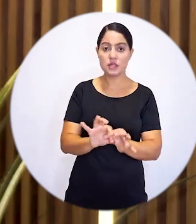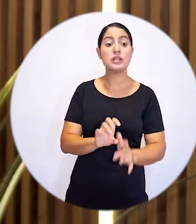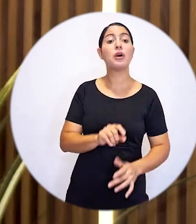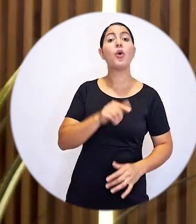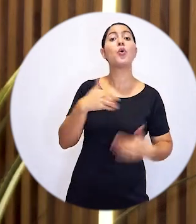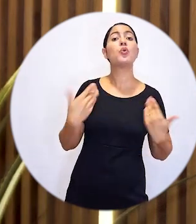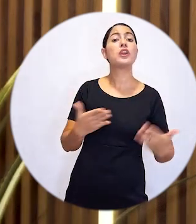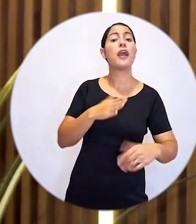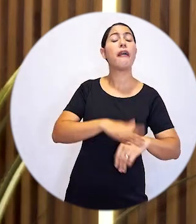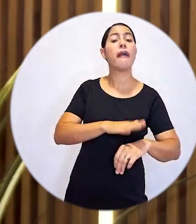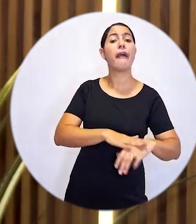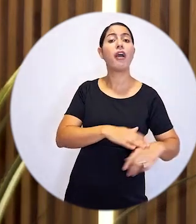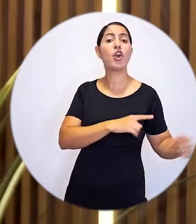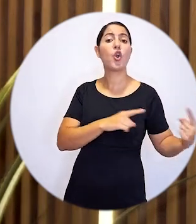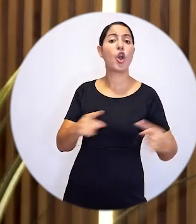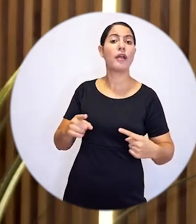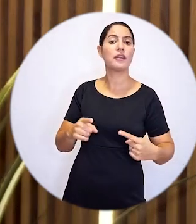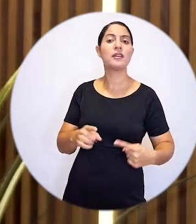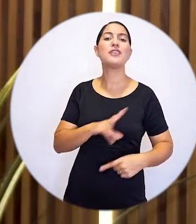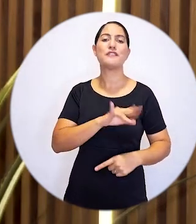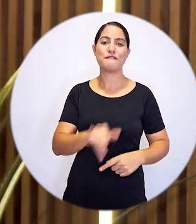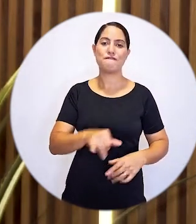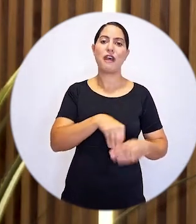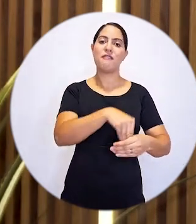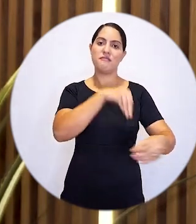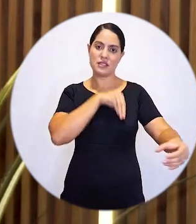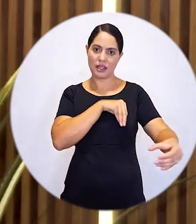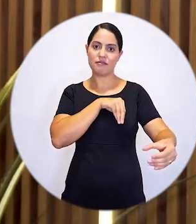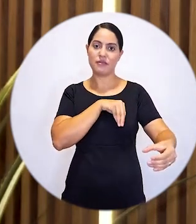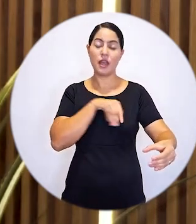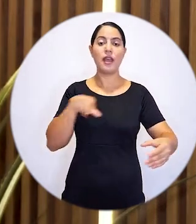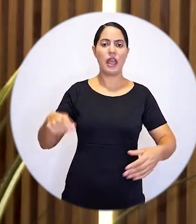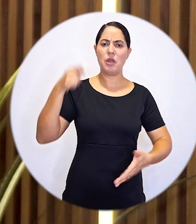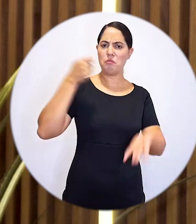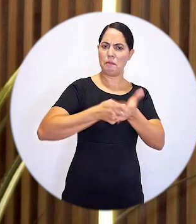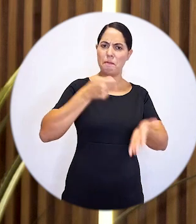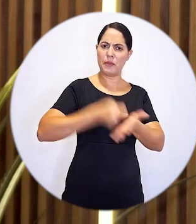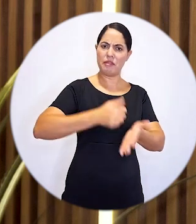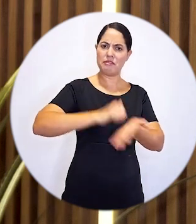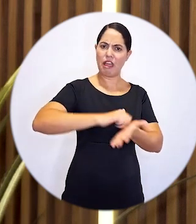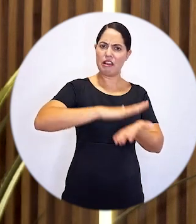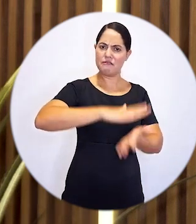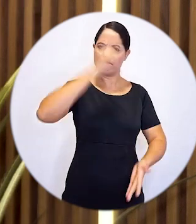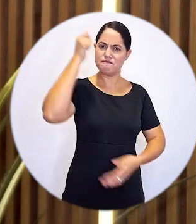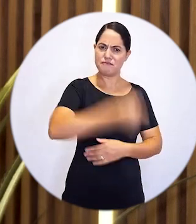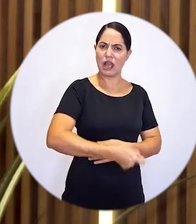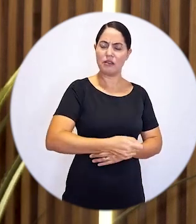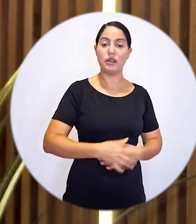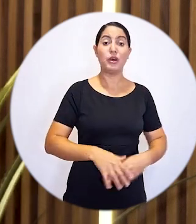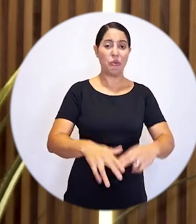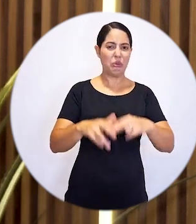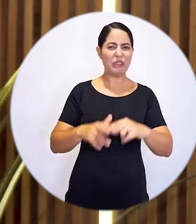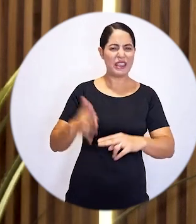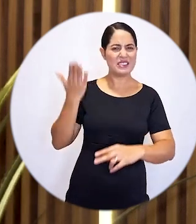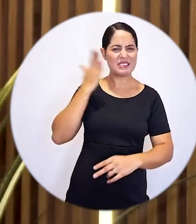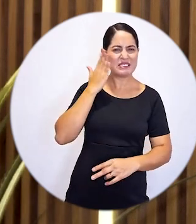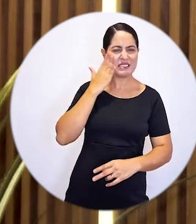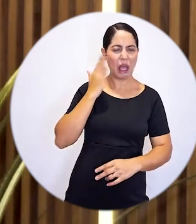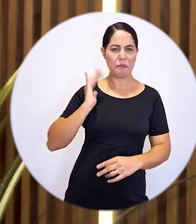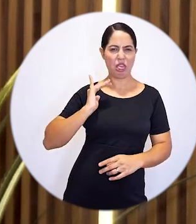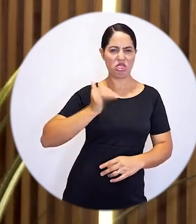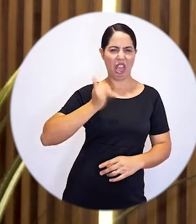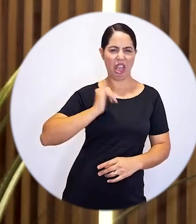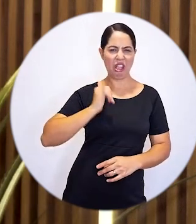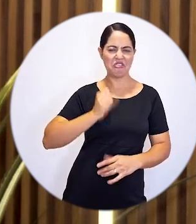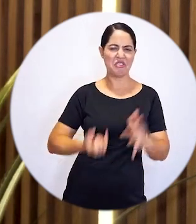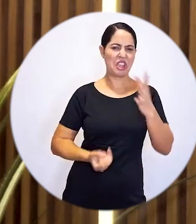será levada a sair da eleição. Essa foi uma penalidade imposta para poder coibir aquelas narrativas